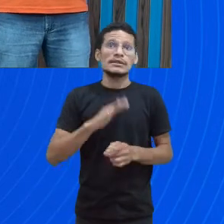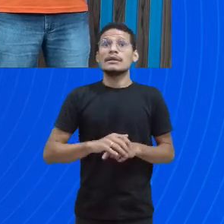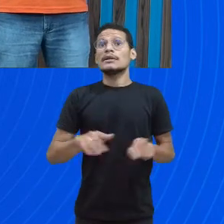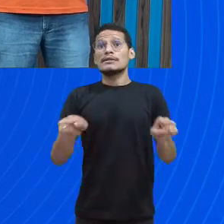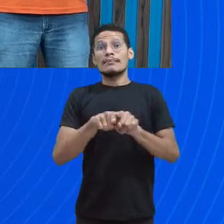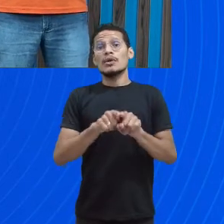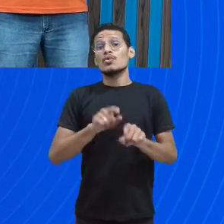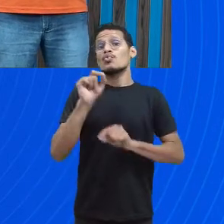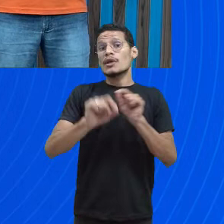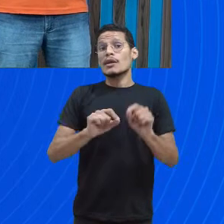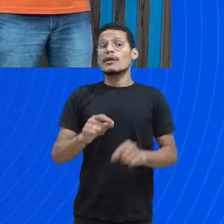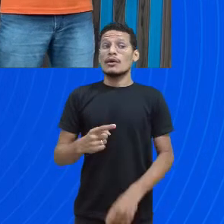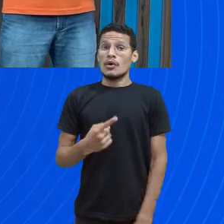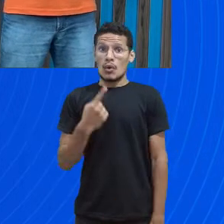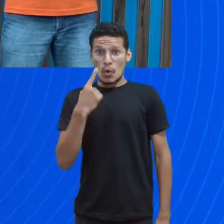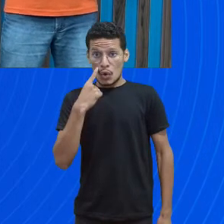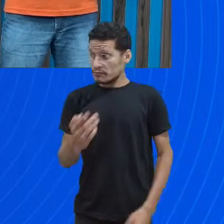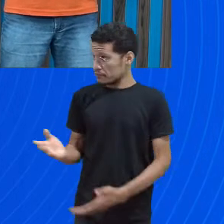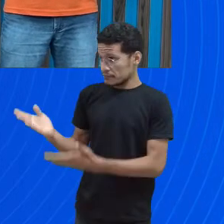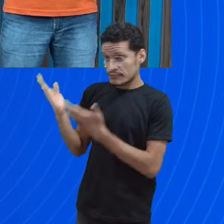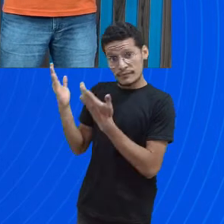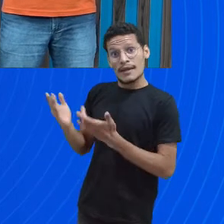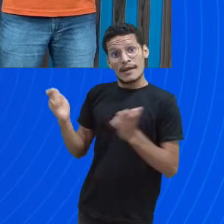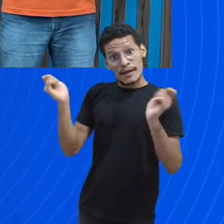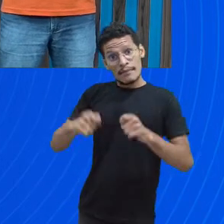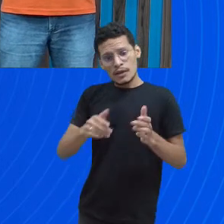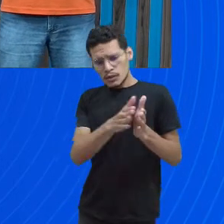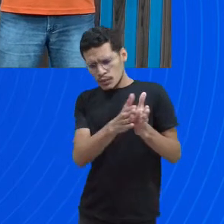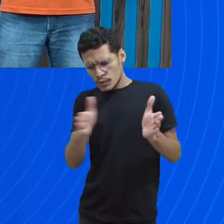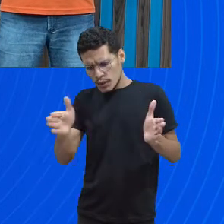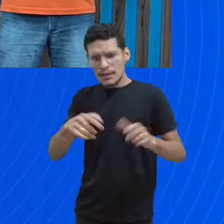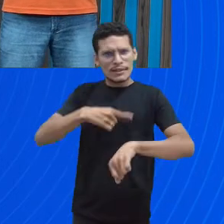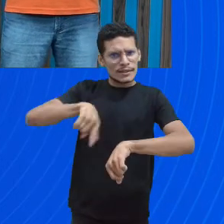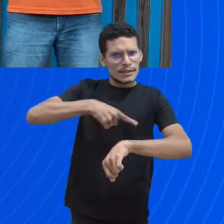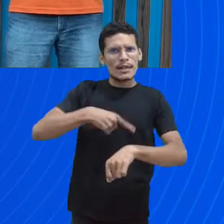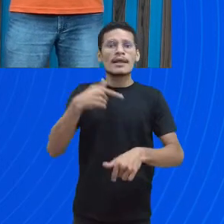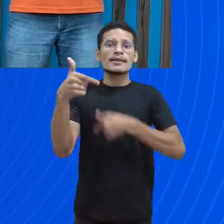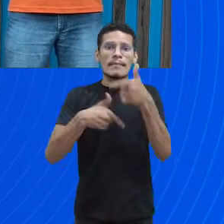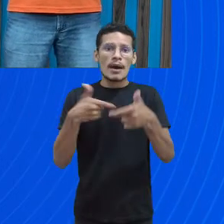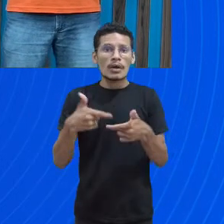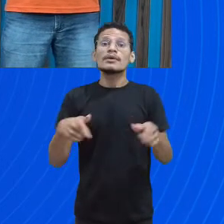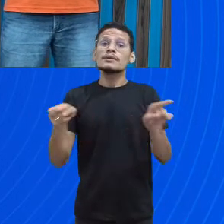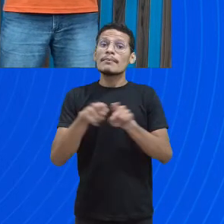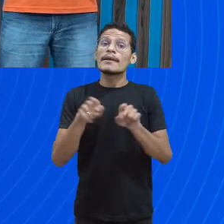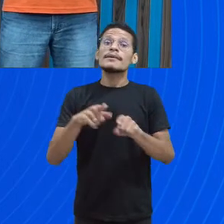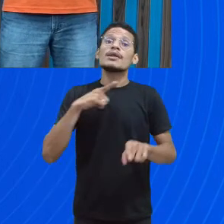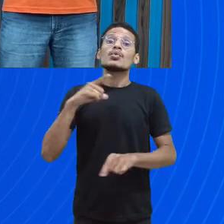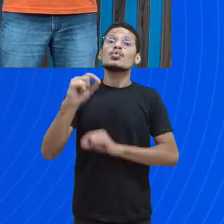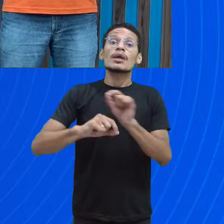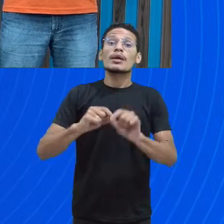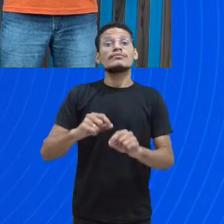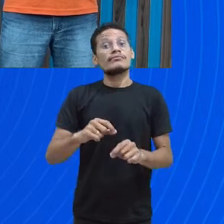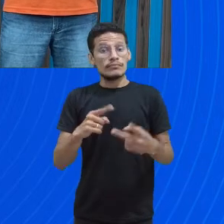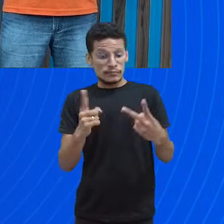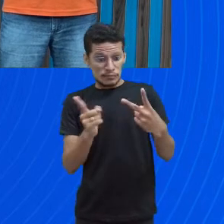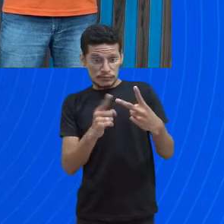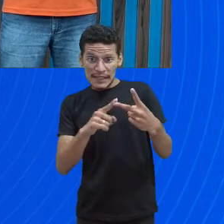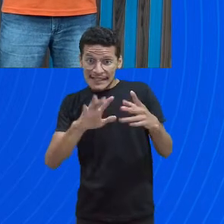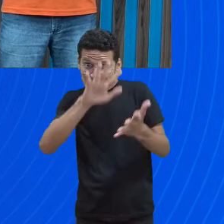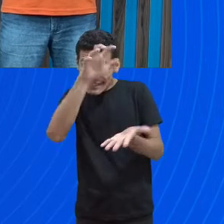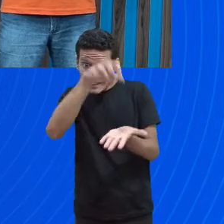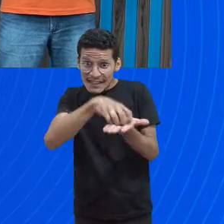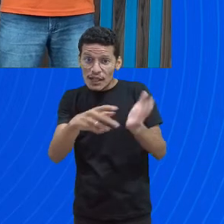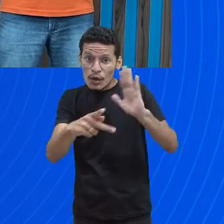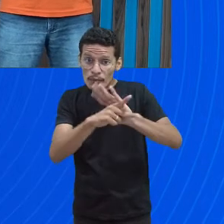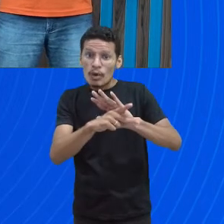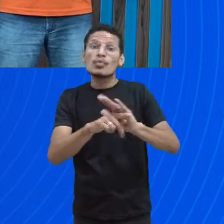e aí sim, gente, essa também, tanto quanto a jornada de trabalho, a gente tem aqui um aspecto central no mundo do